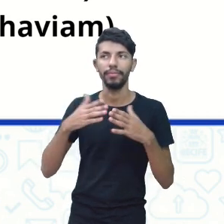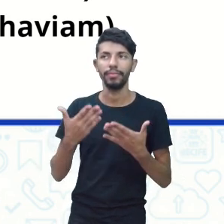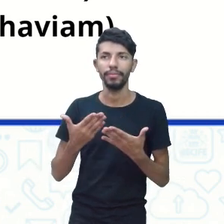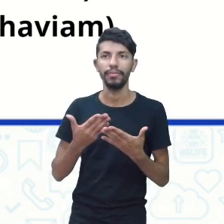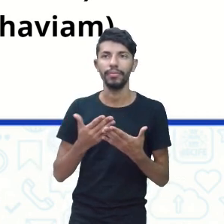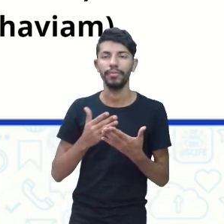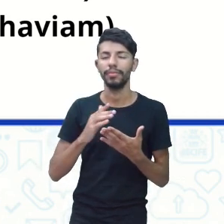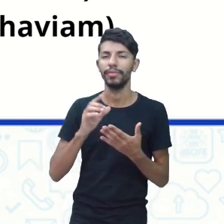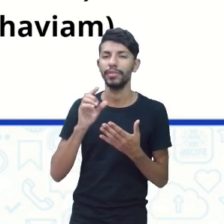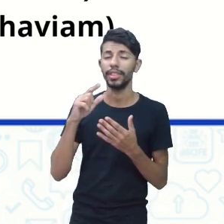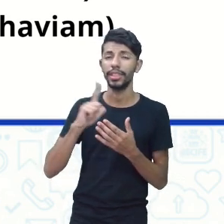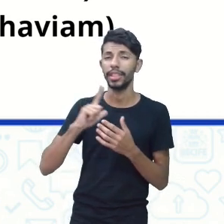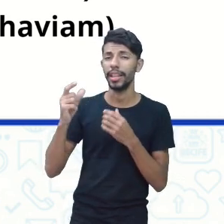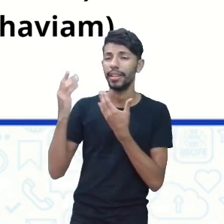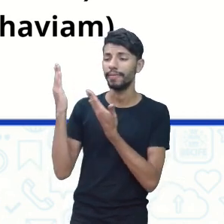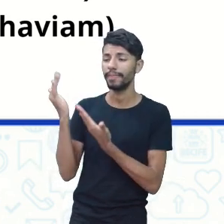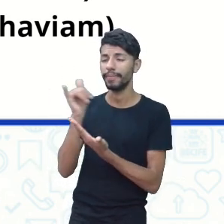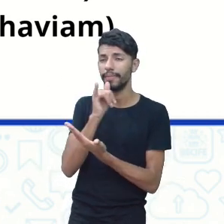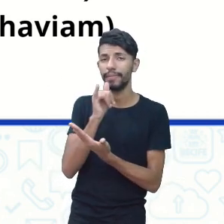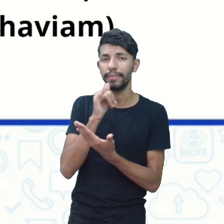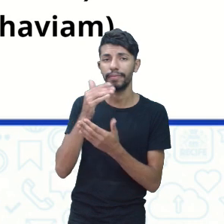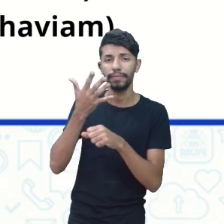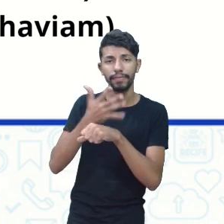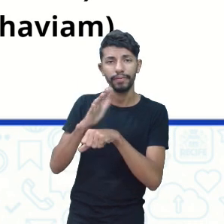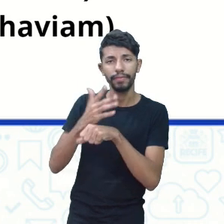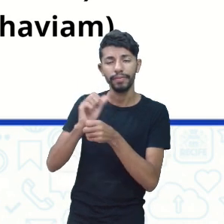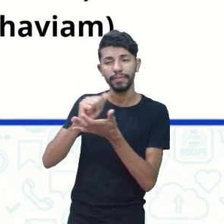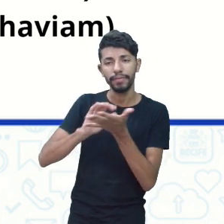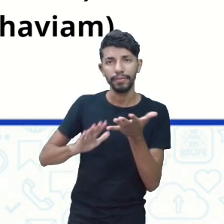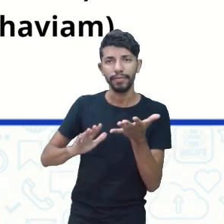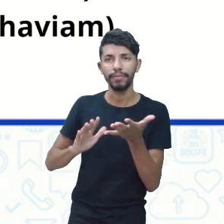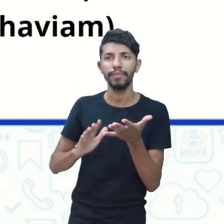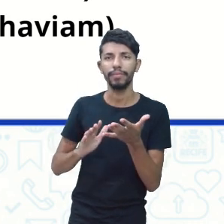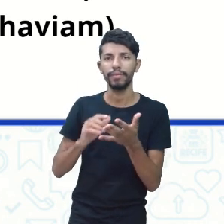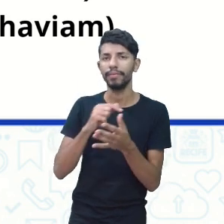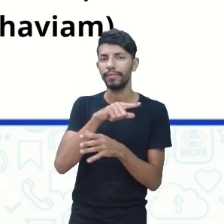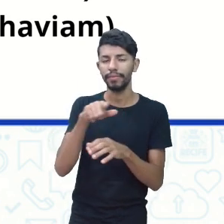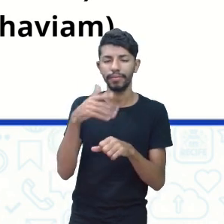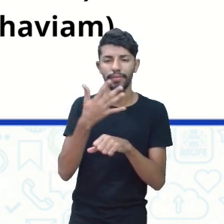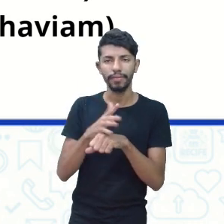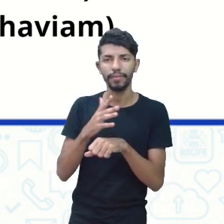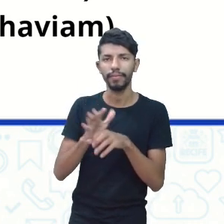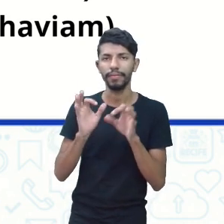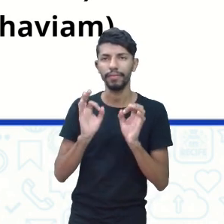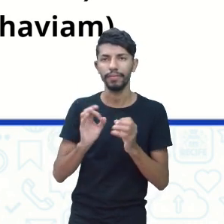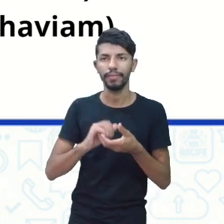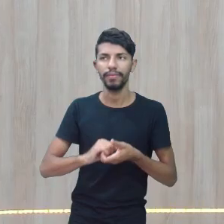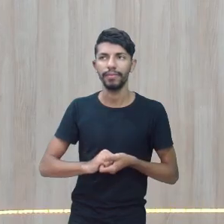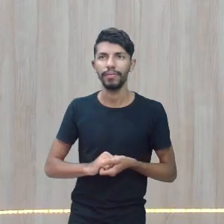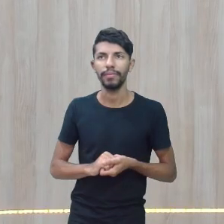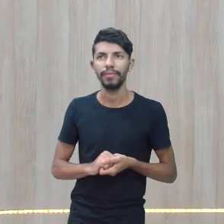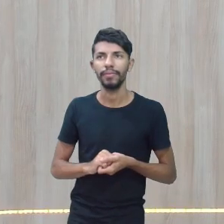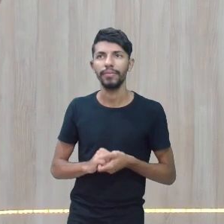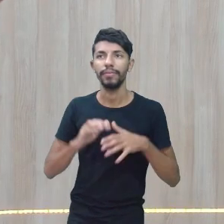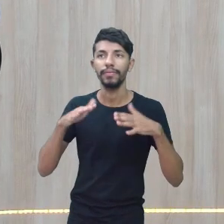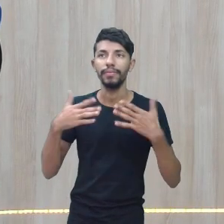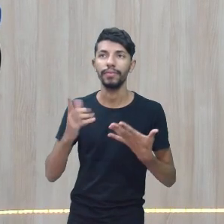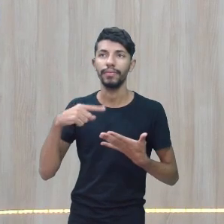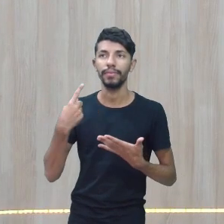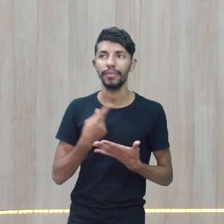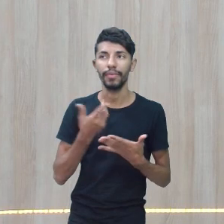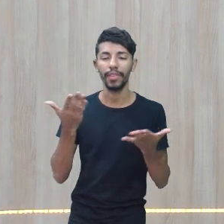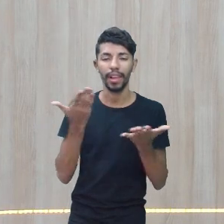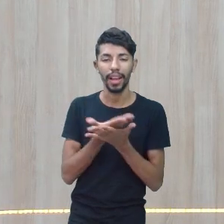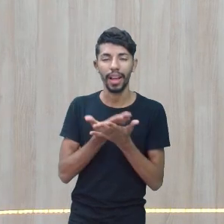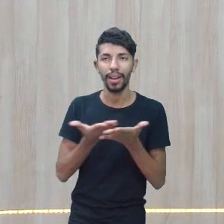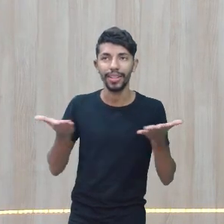nós temos aqui, não é? Um exercício para vocês estarem praticando, ok? A nossa aula